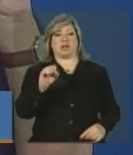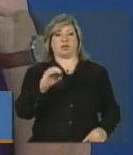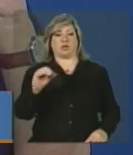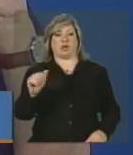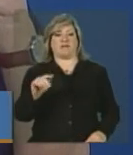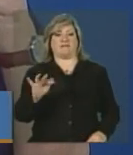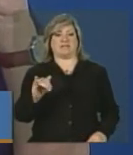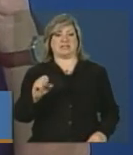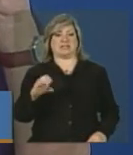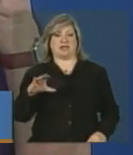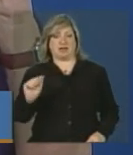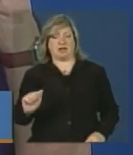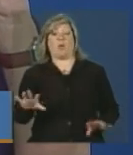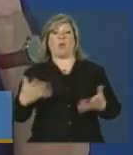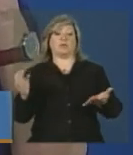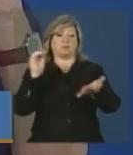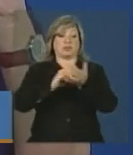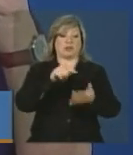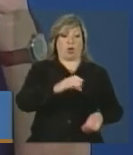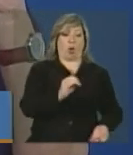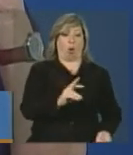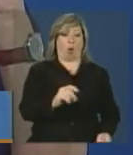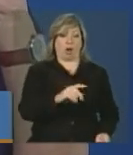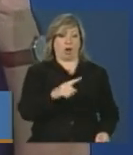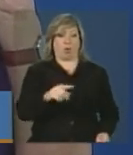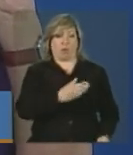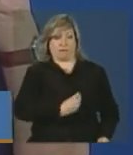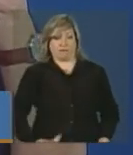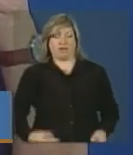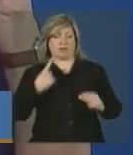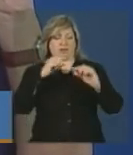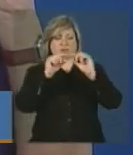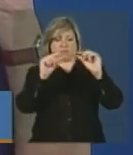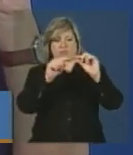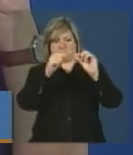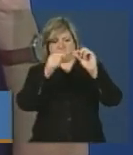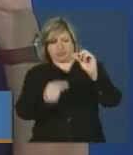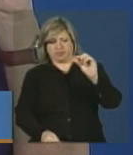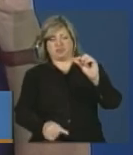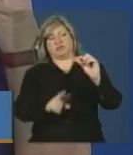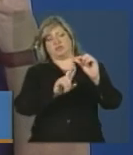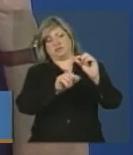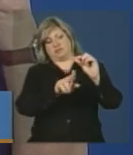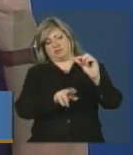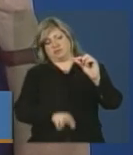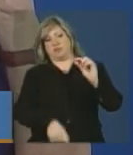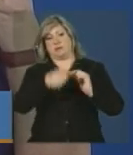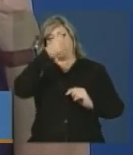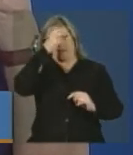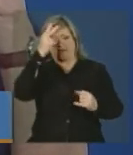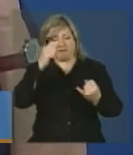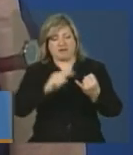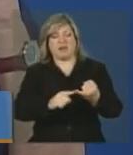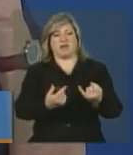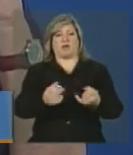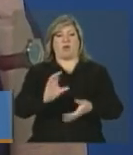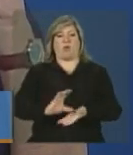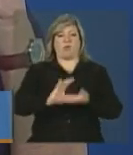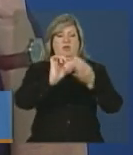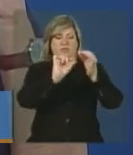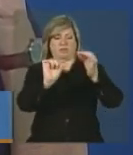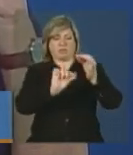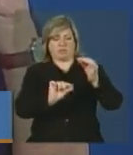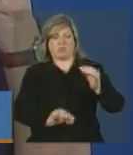órgãos governamentais, tem lá um combozinho que aparece vários órgãos, prefeitura, conselho e